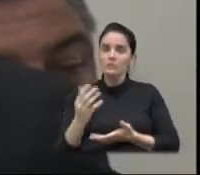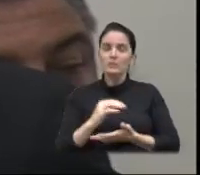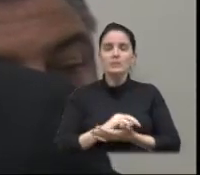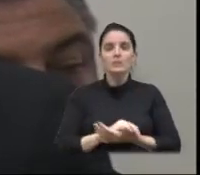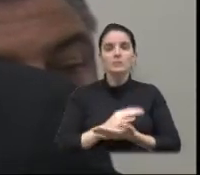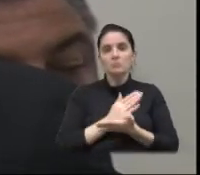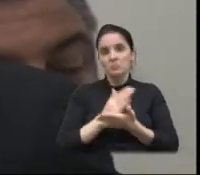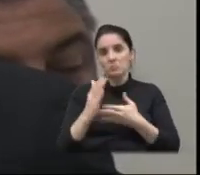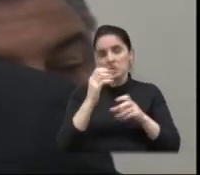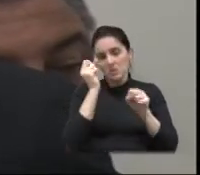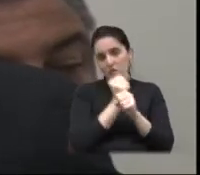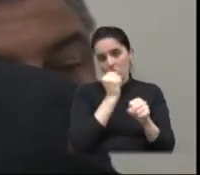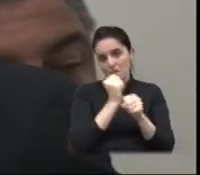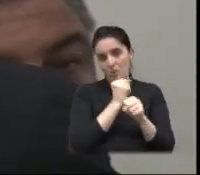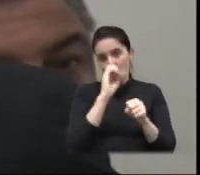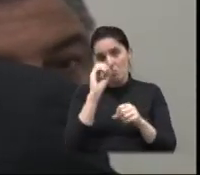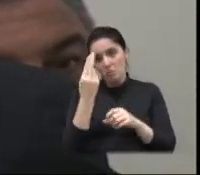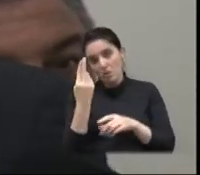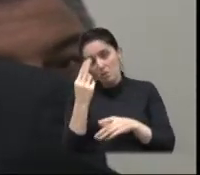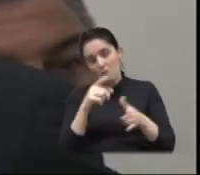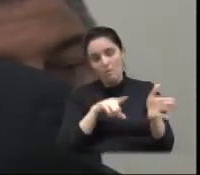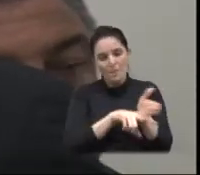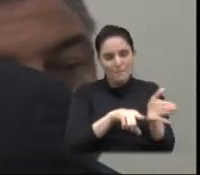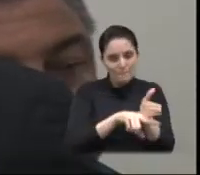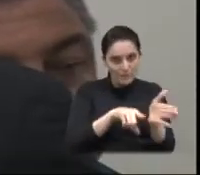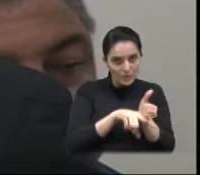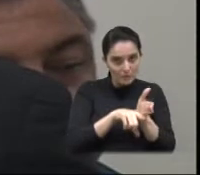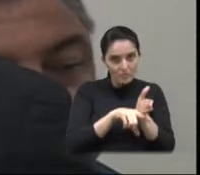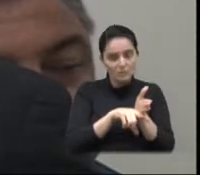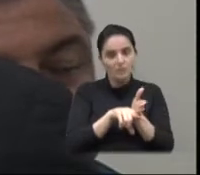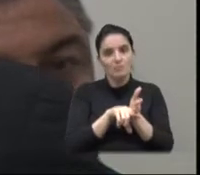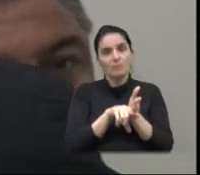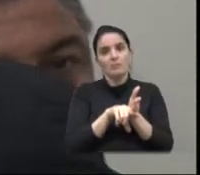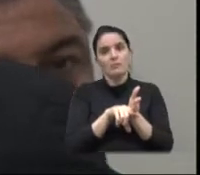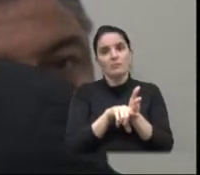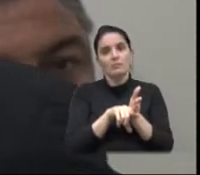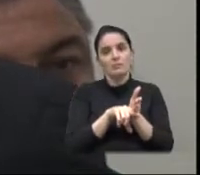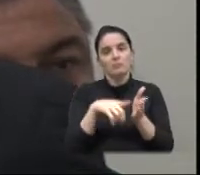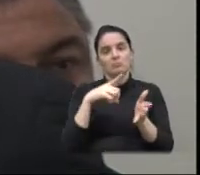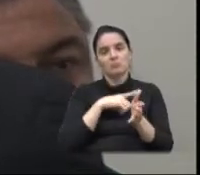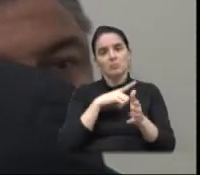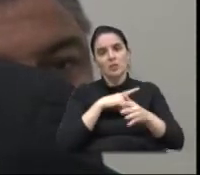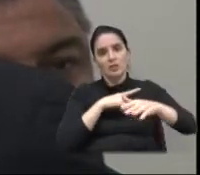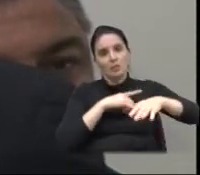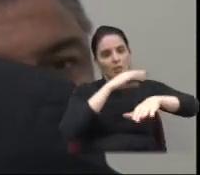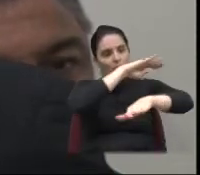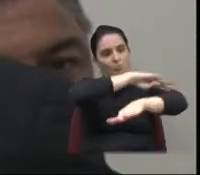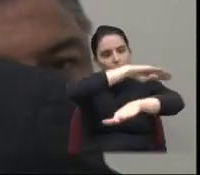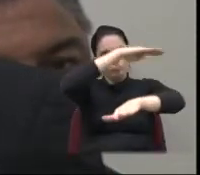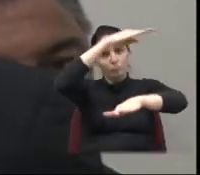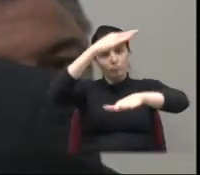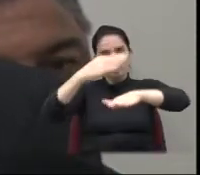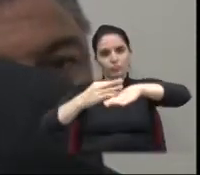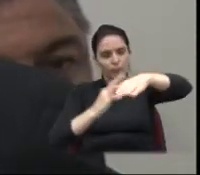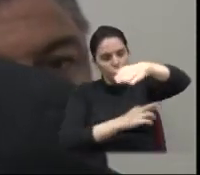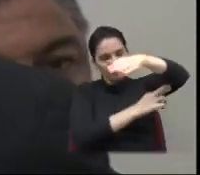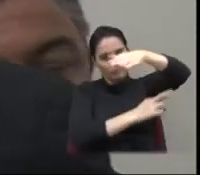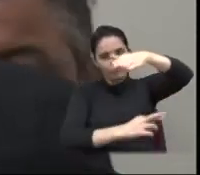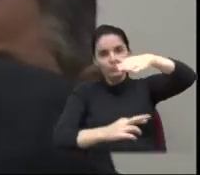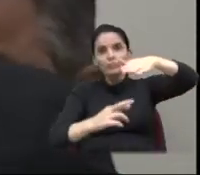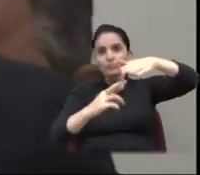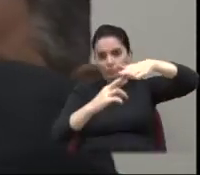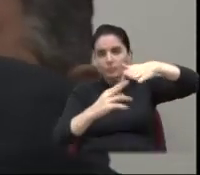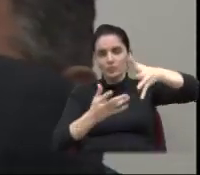obras, ou pelo menos um estudo para se fazer ali um viaduto para amenizar o sofrimento da